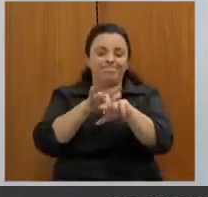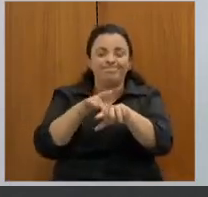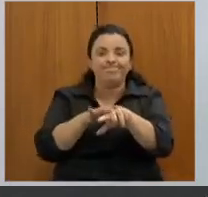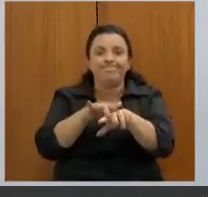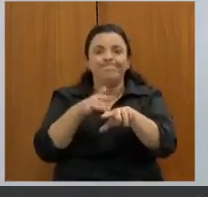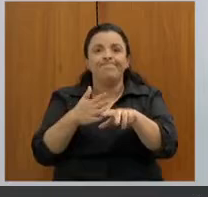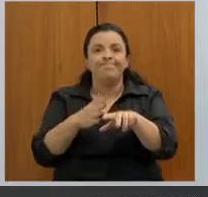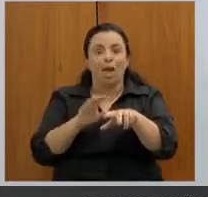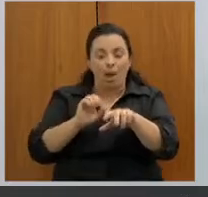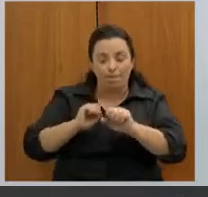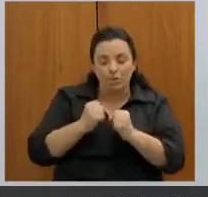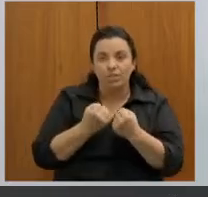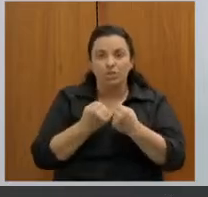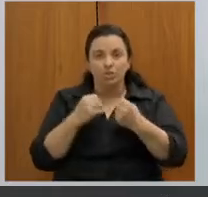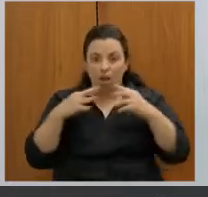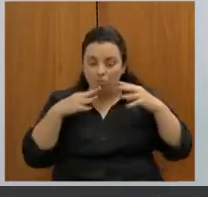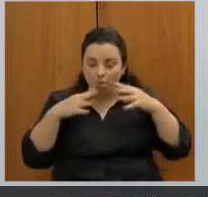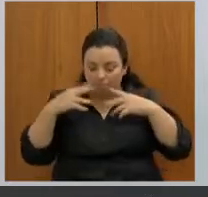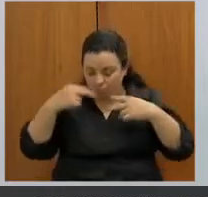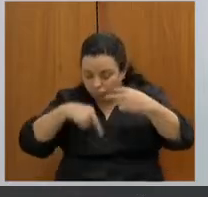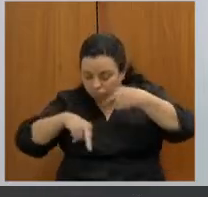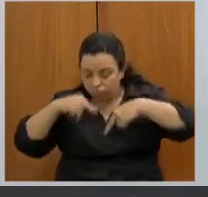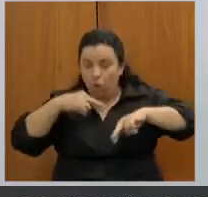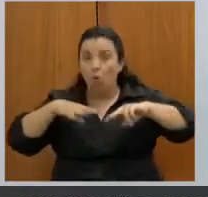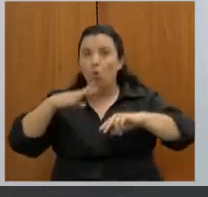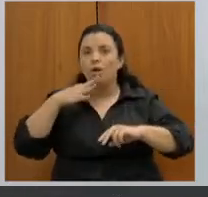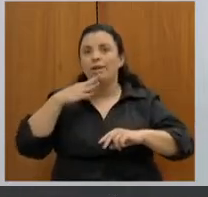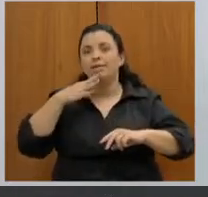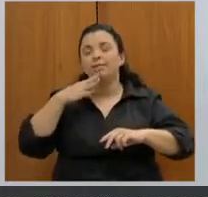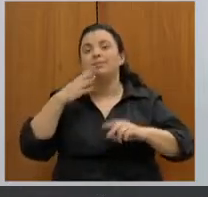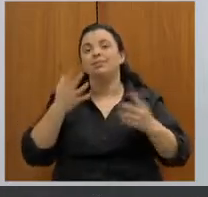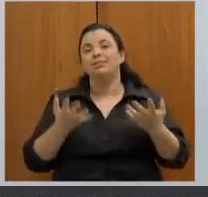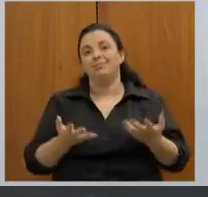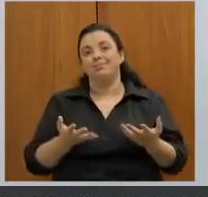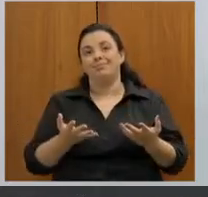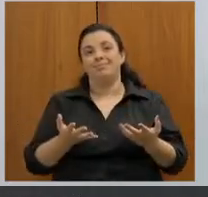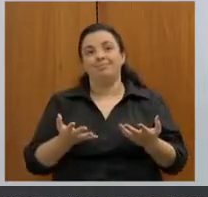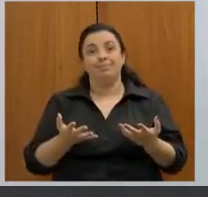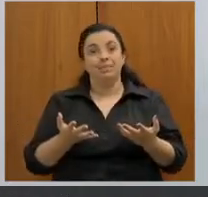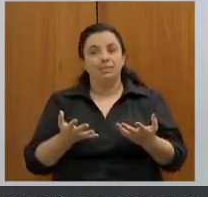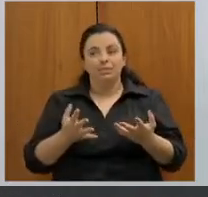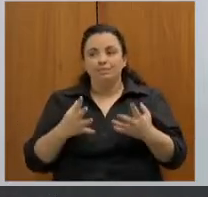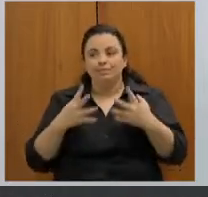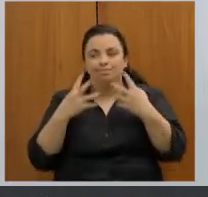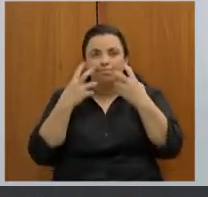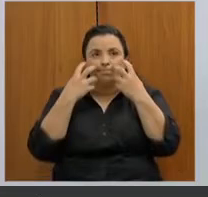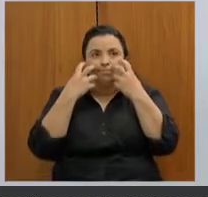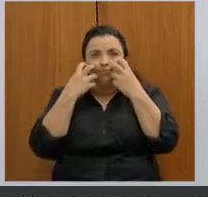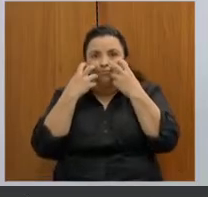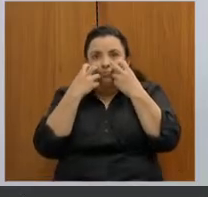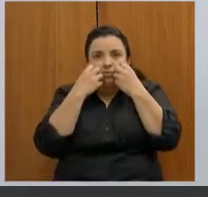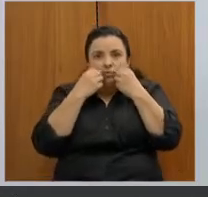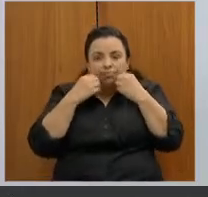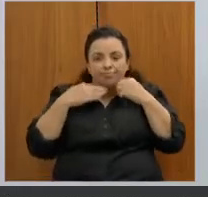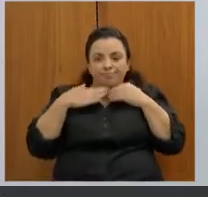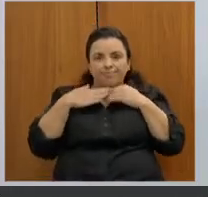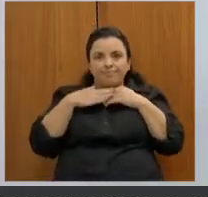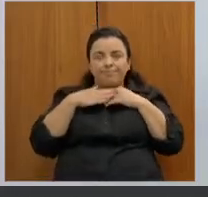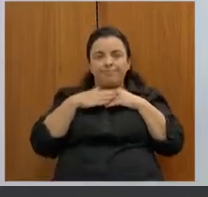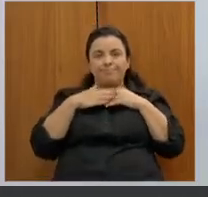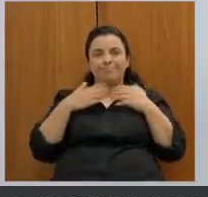a se conhecerem bom e se reprimem né É